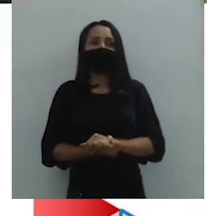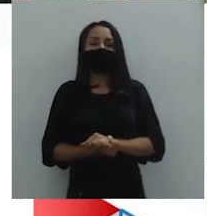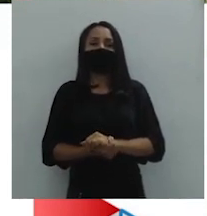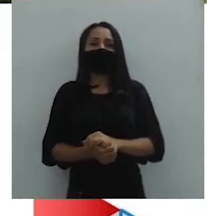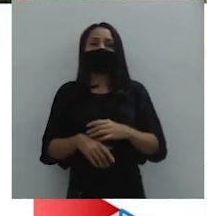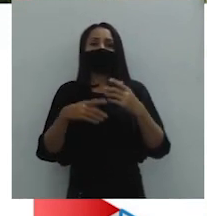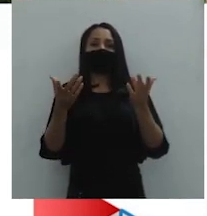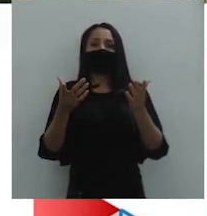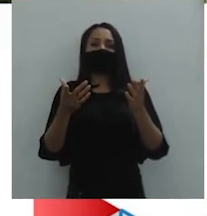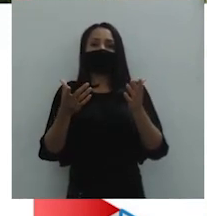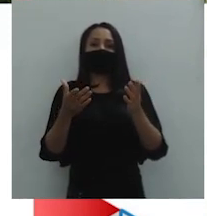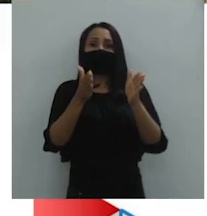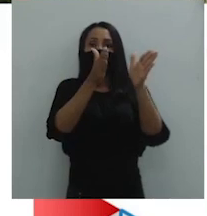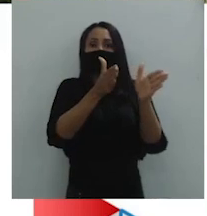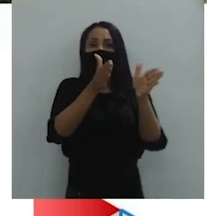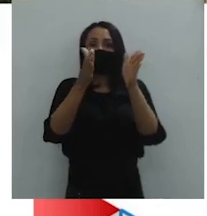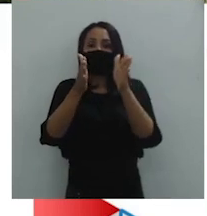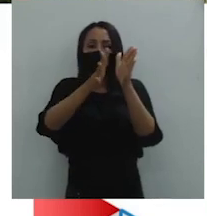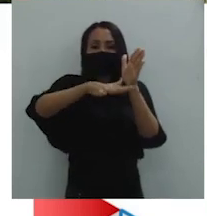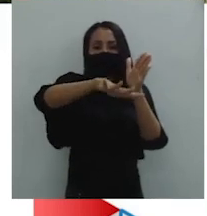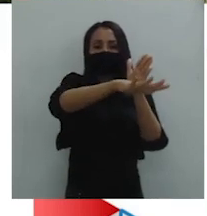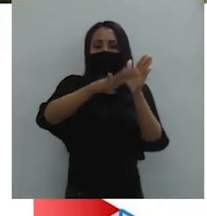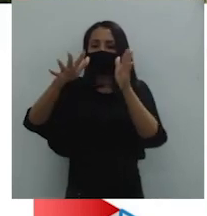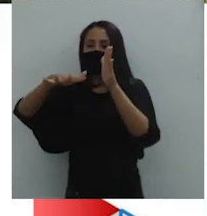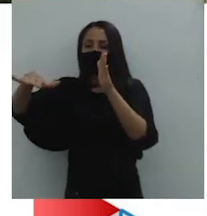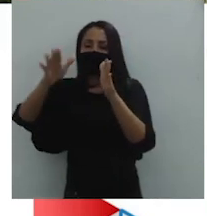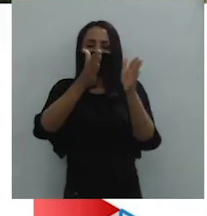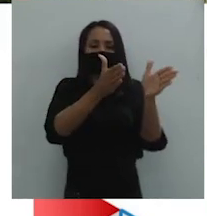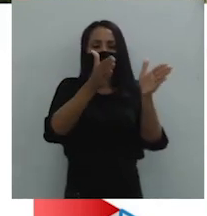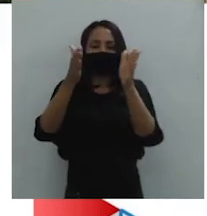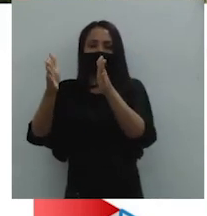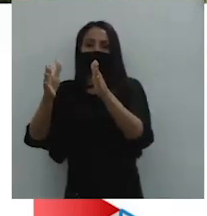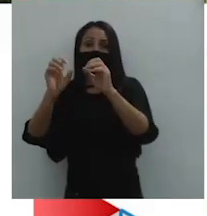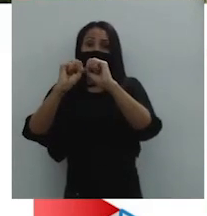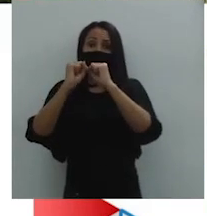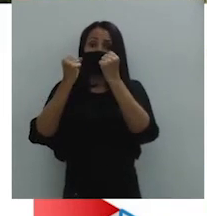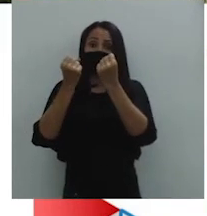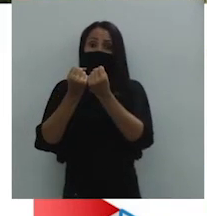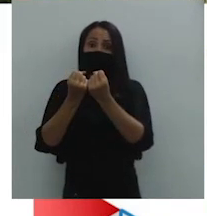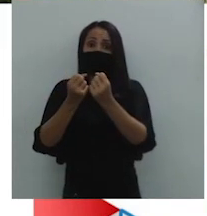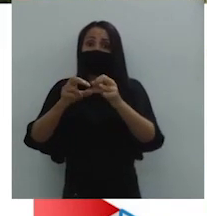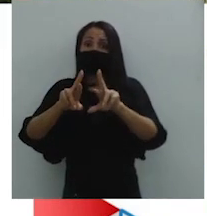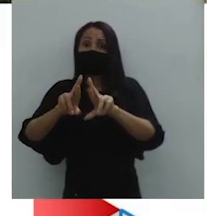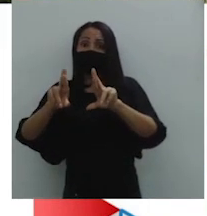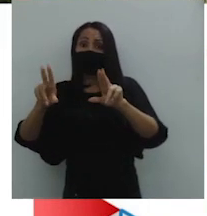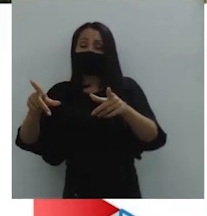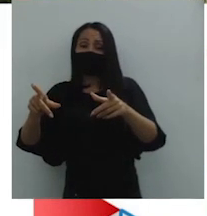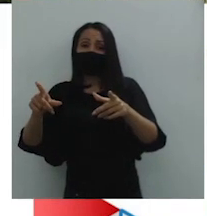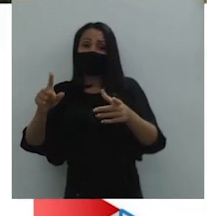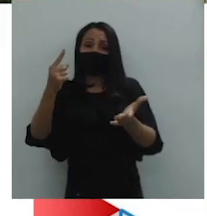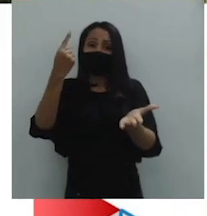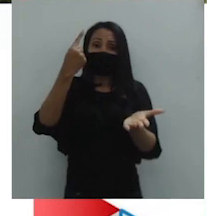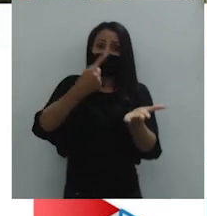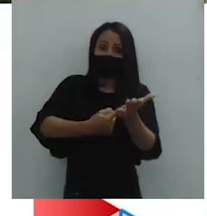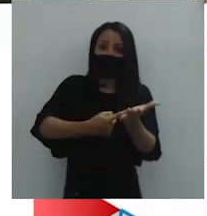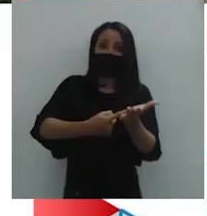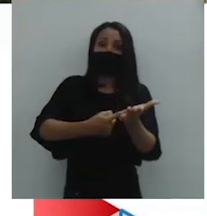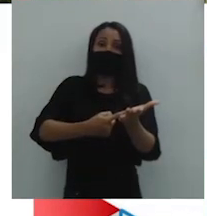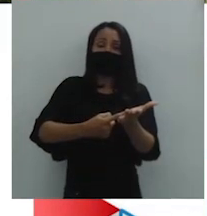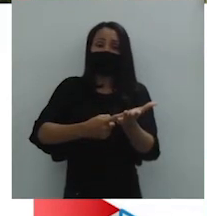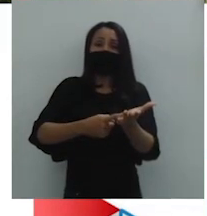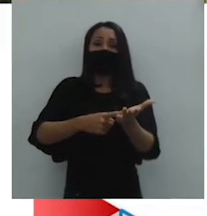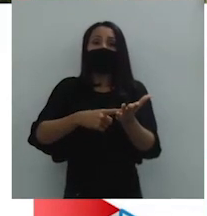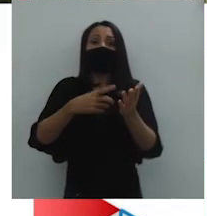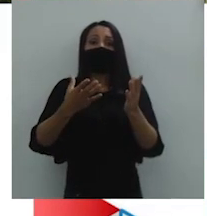uma divisão de espaço para que a sociedade se diferencie de acordo com as suas classes sociais.